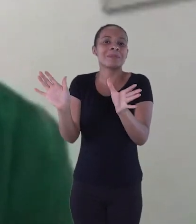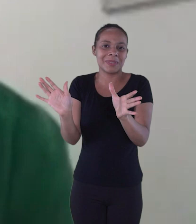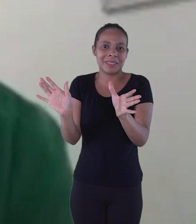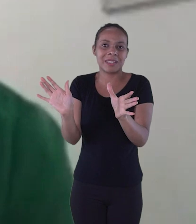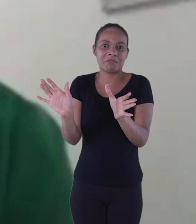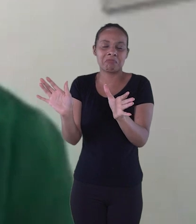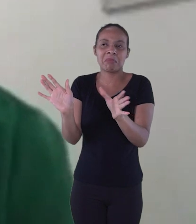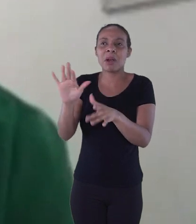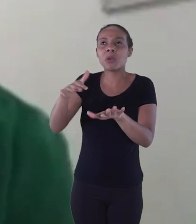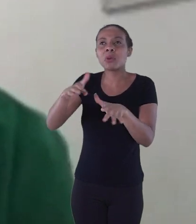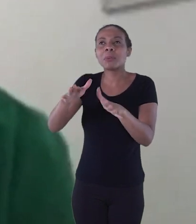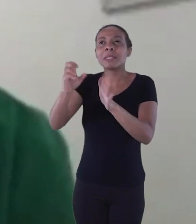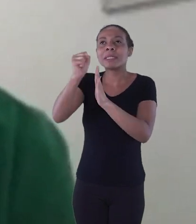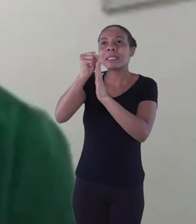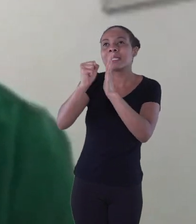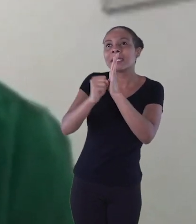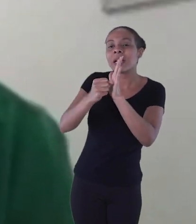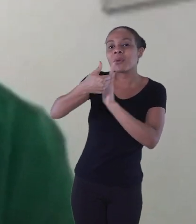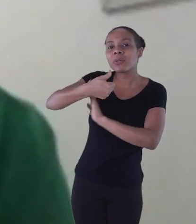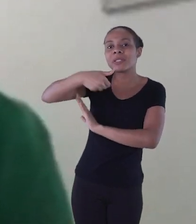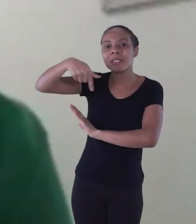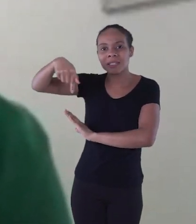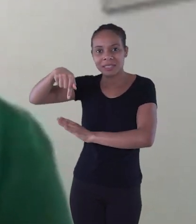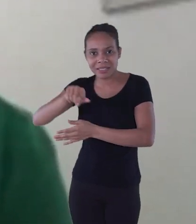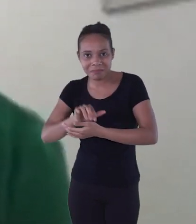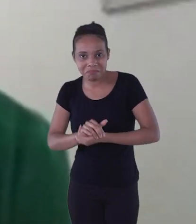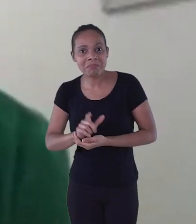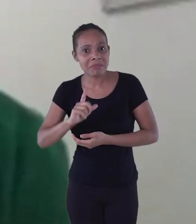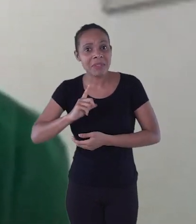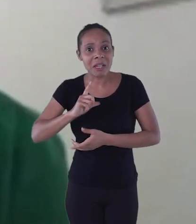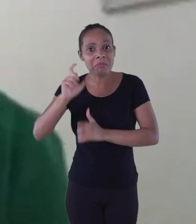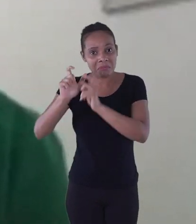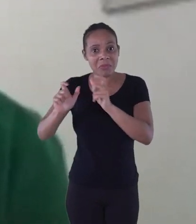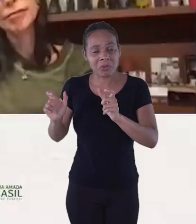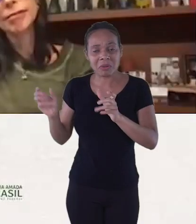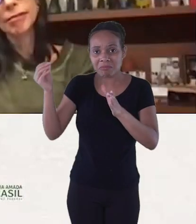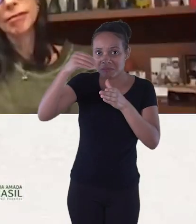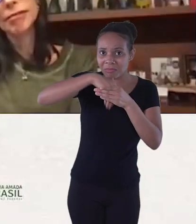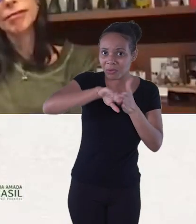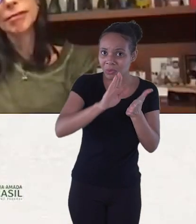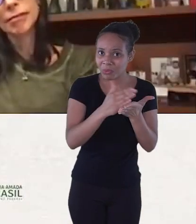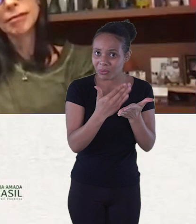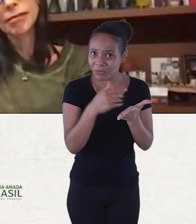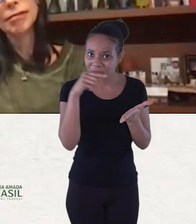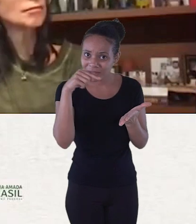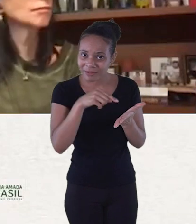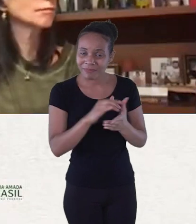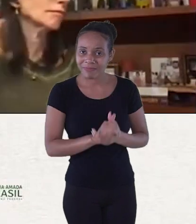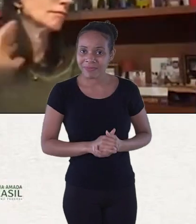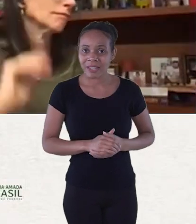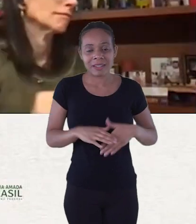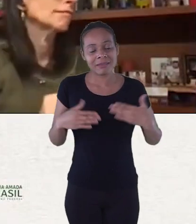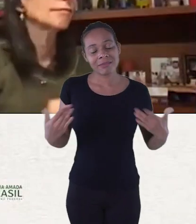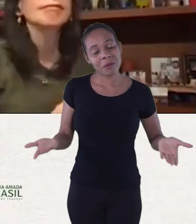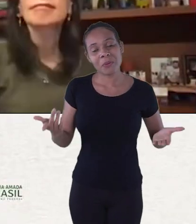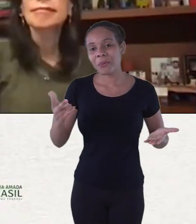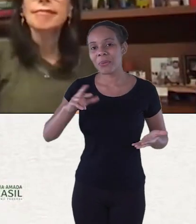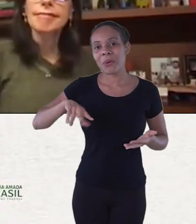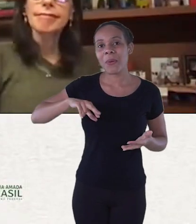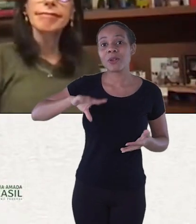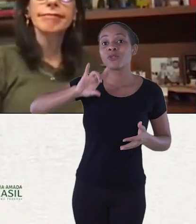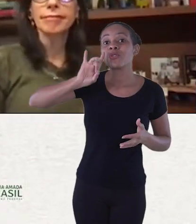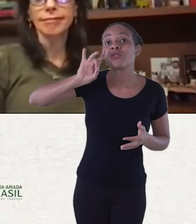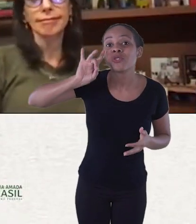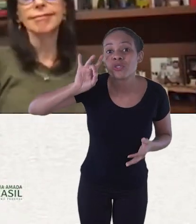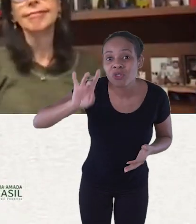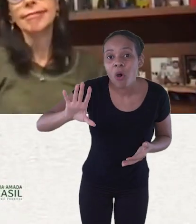XVII, que é o Brito de Souza, por exemplo, me lembrei agora. Então não é um livro só sobre a escravidão,